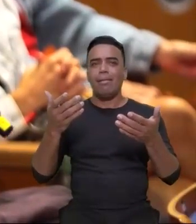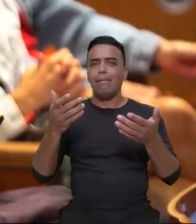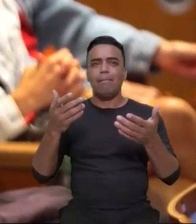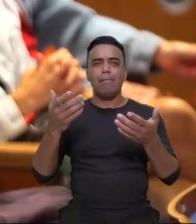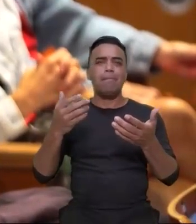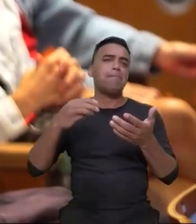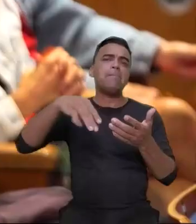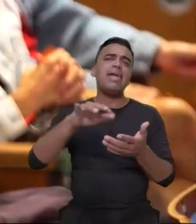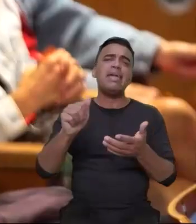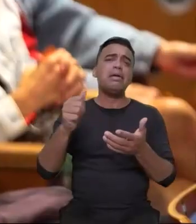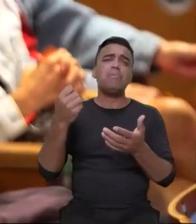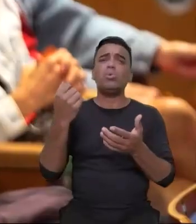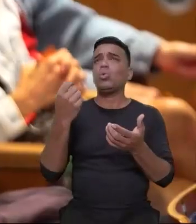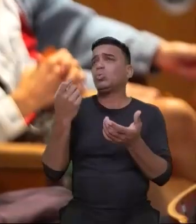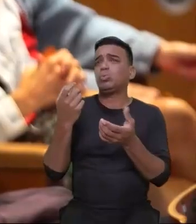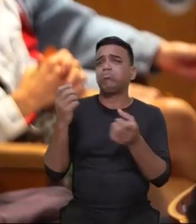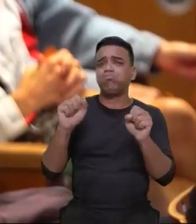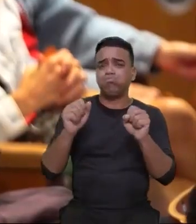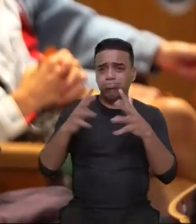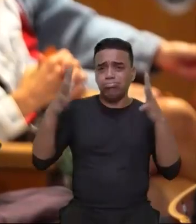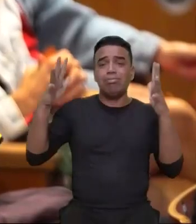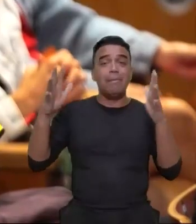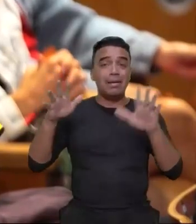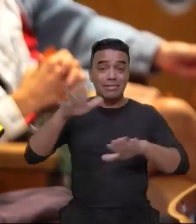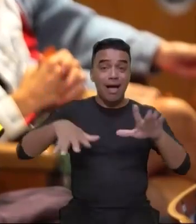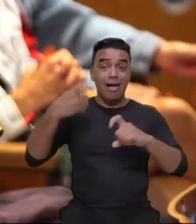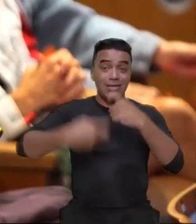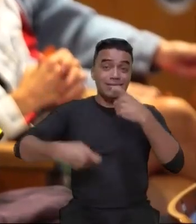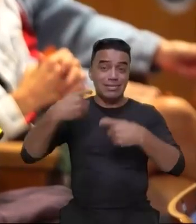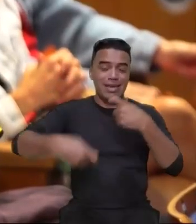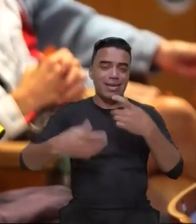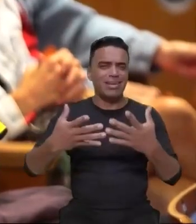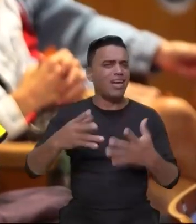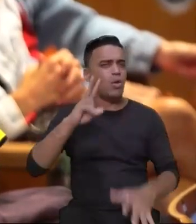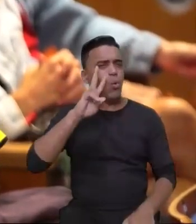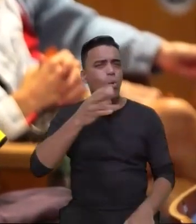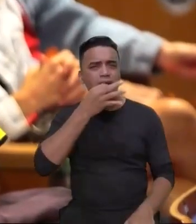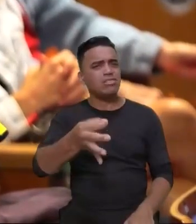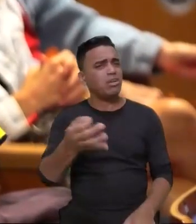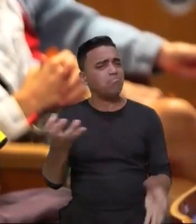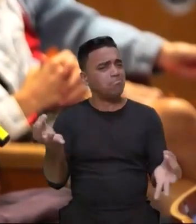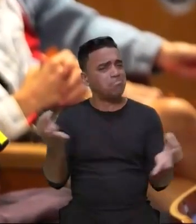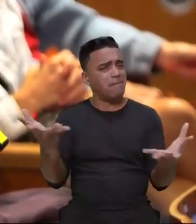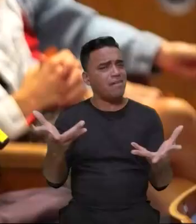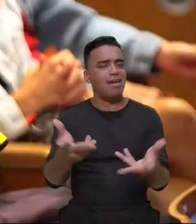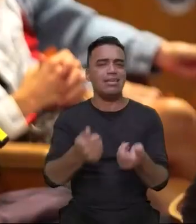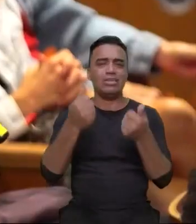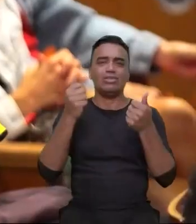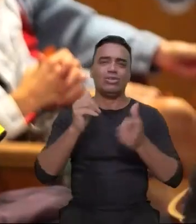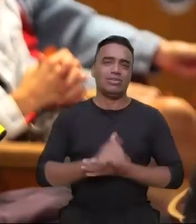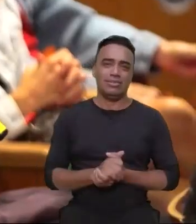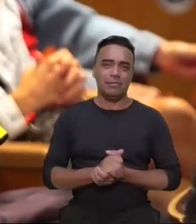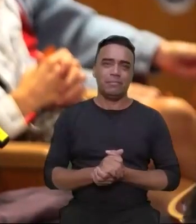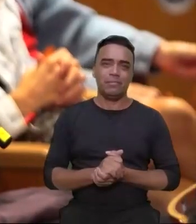latejante, entre outras que são mais sexuais. E aí eu achei incrível, porque,